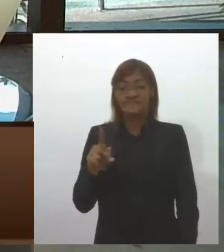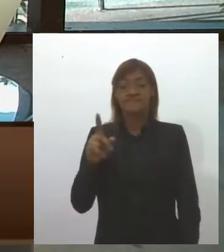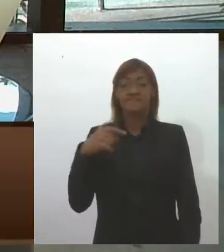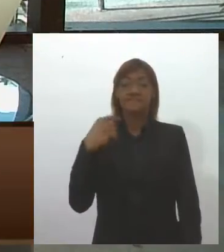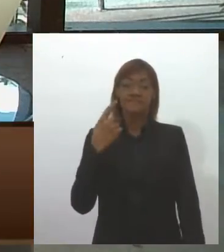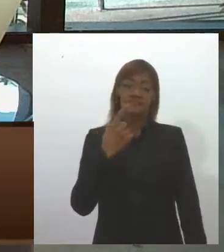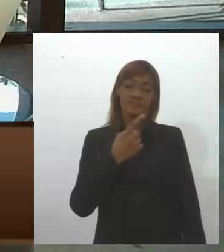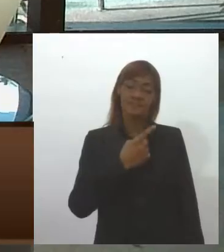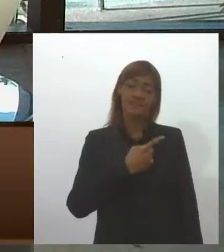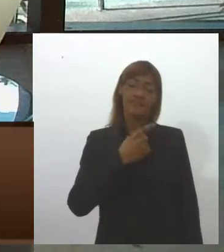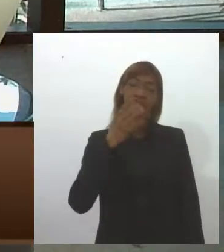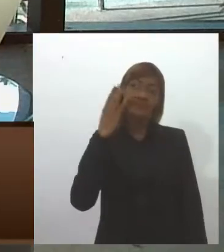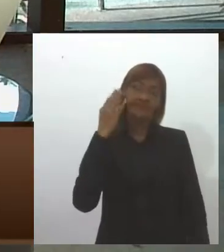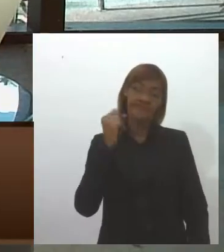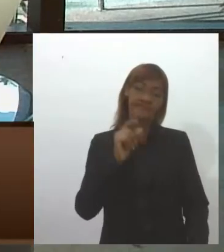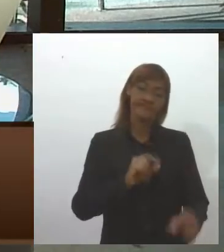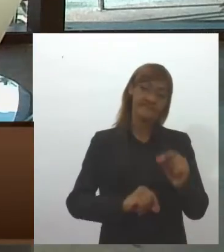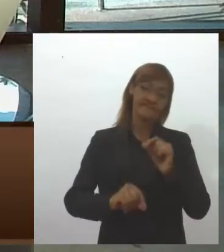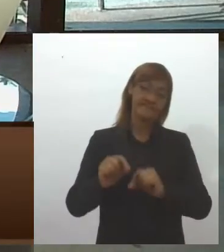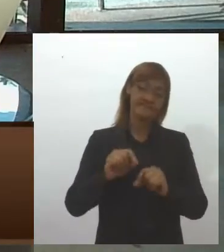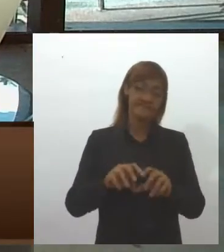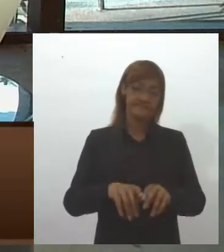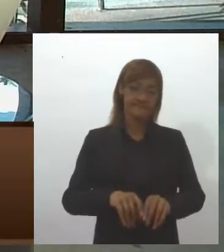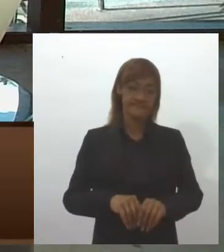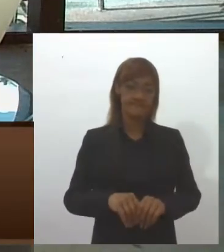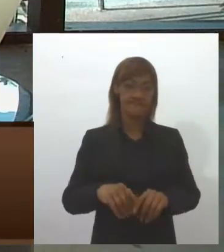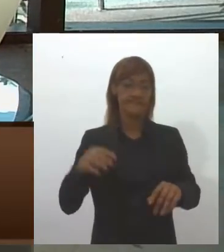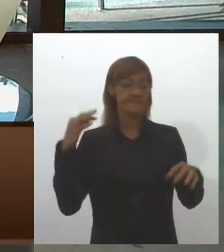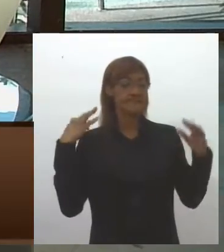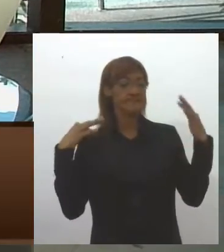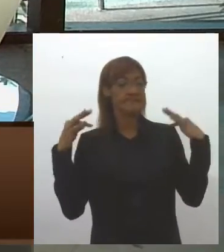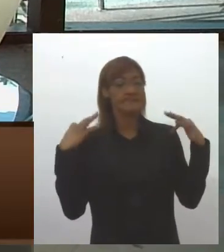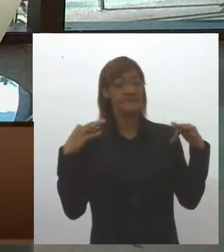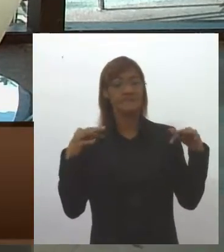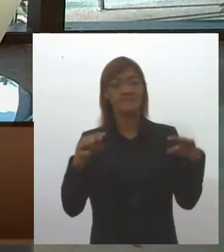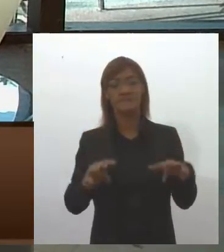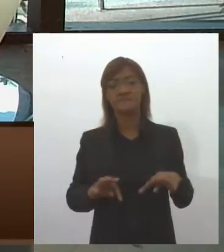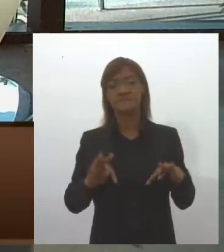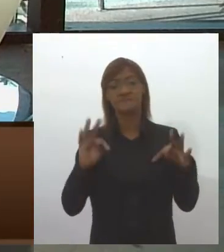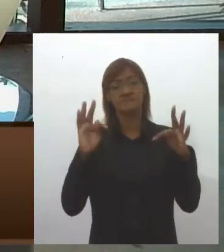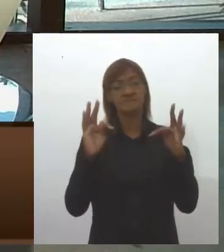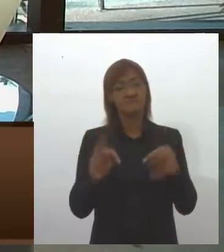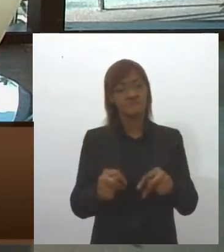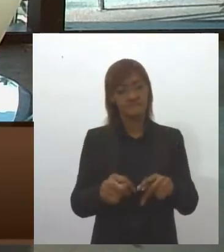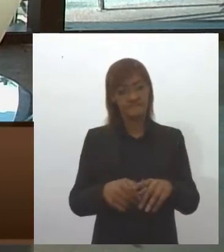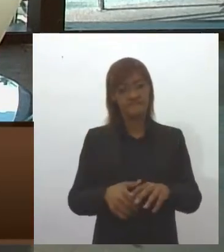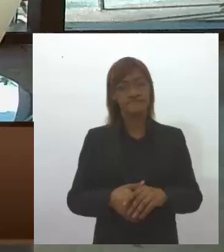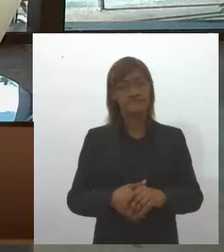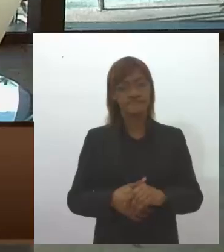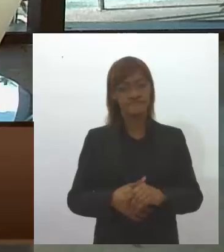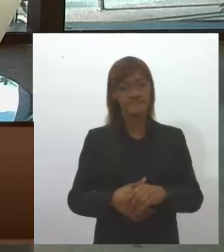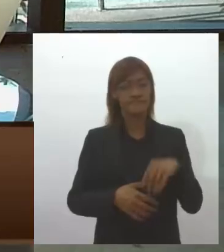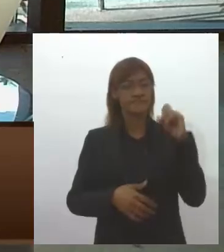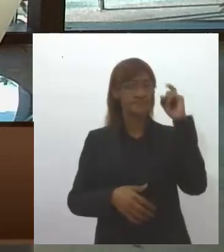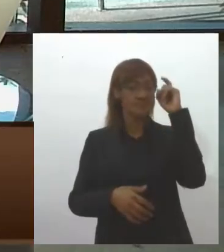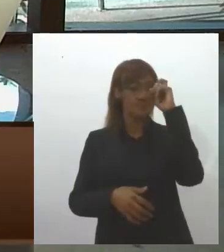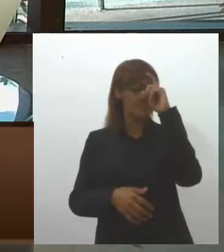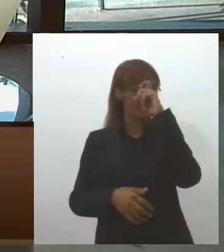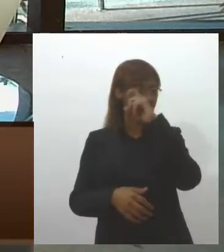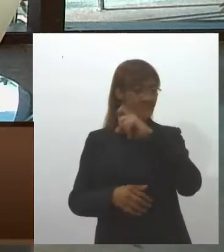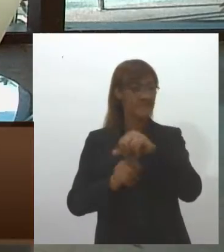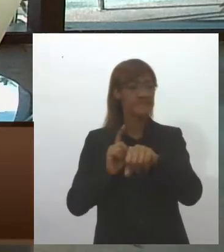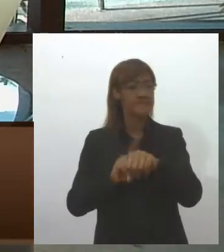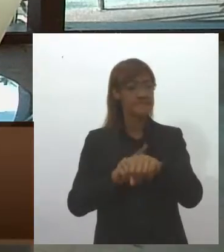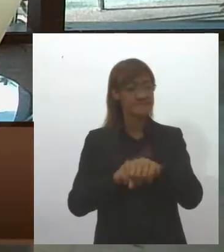o setor, não só o de turismo, mas todos os setores, né, passaram por momentos difíceis, né, com a pandemia,